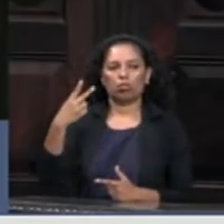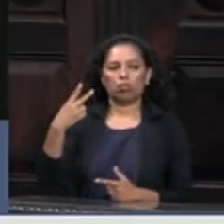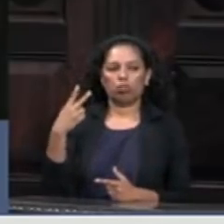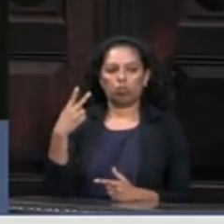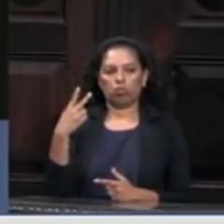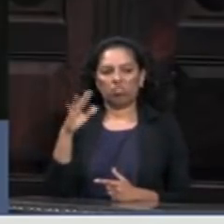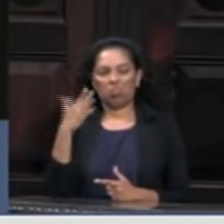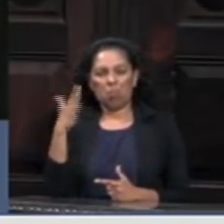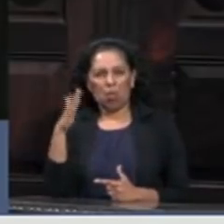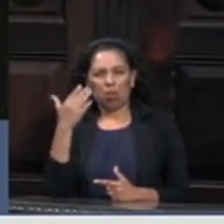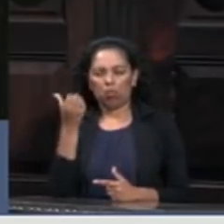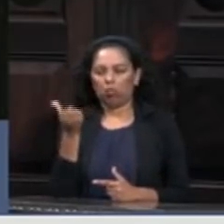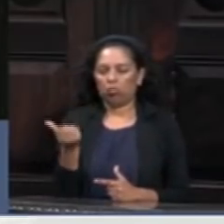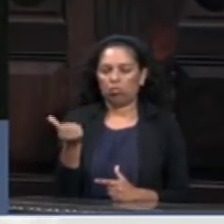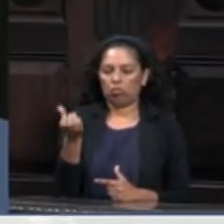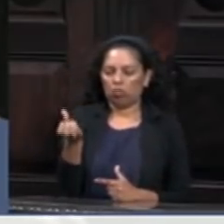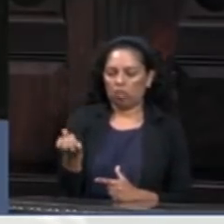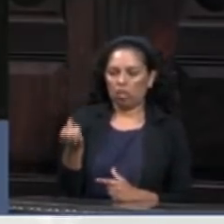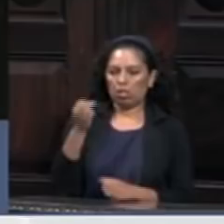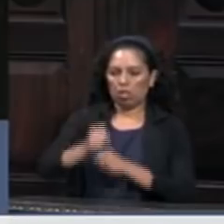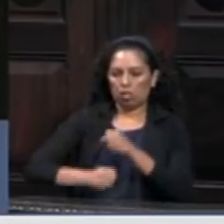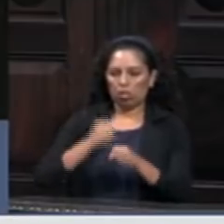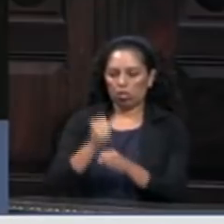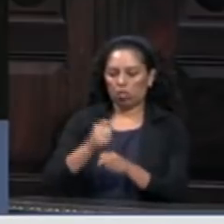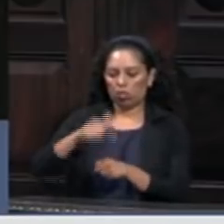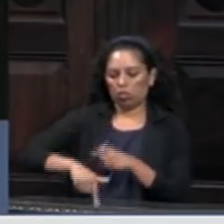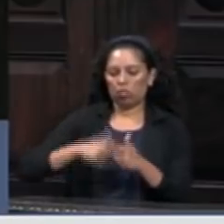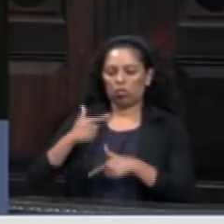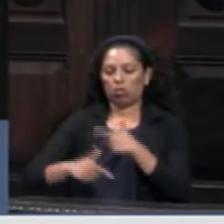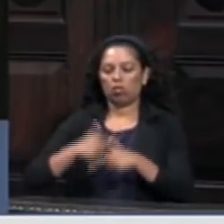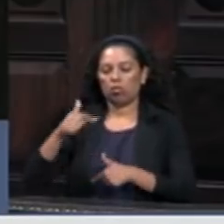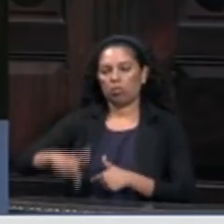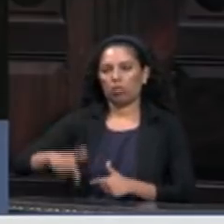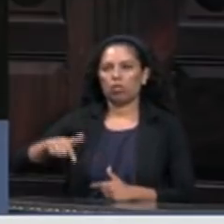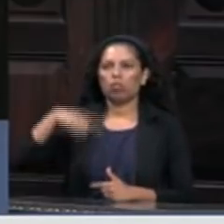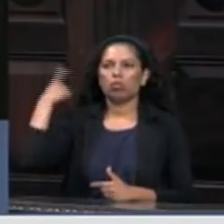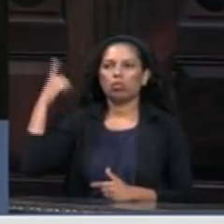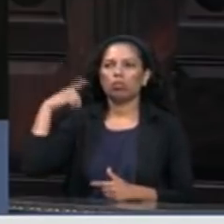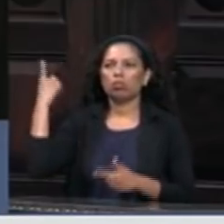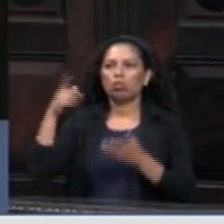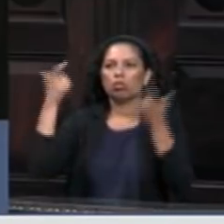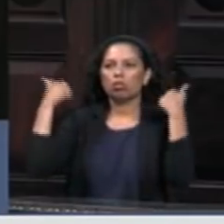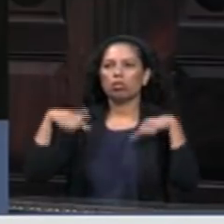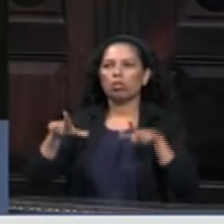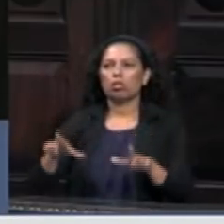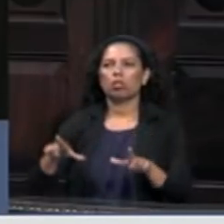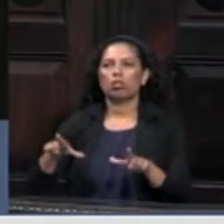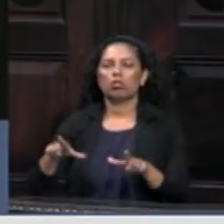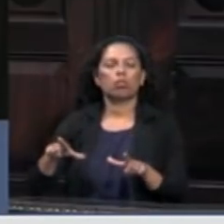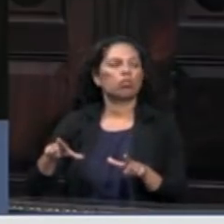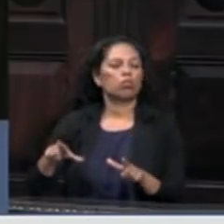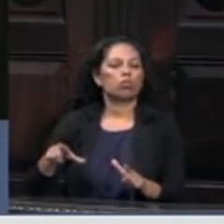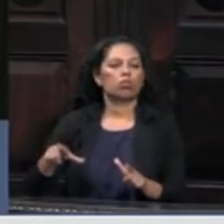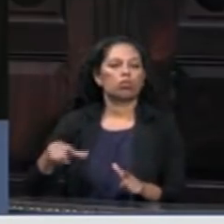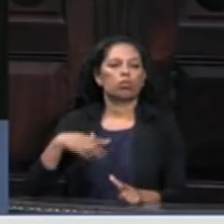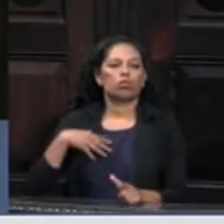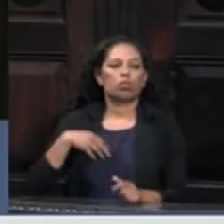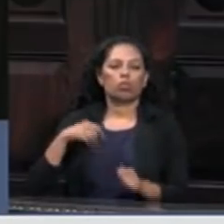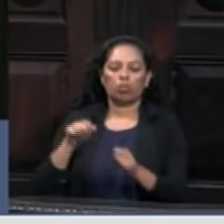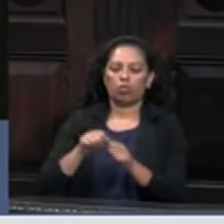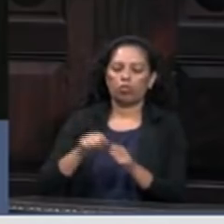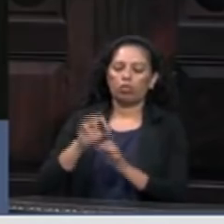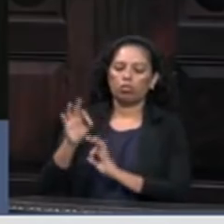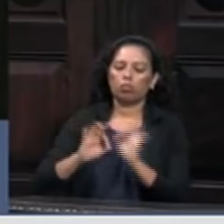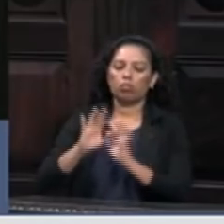lá se vão 16 anos, senhor presidente, por favor, que eu faça uma